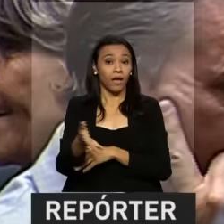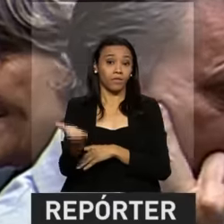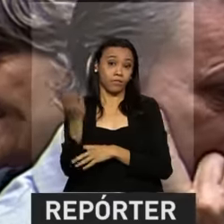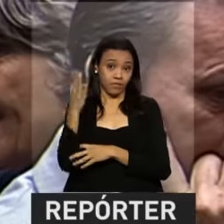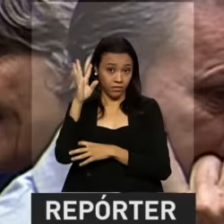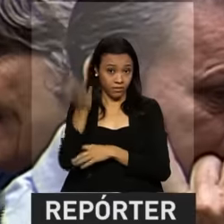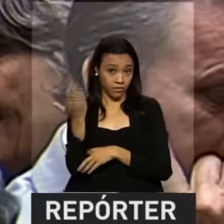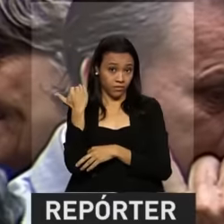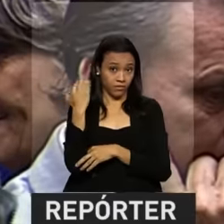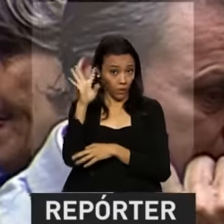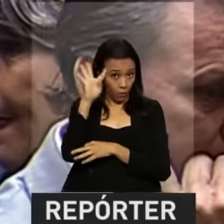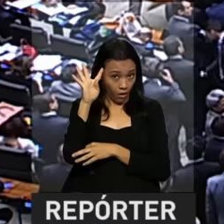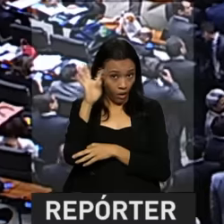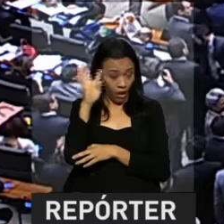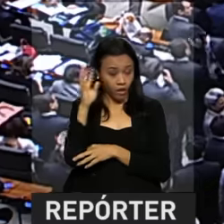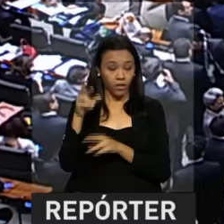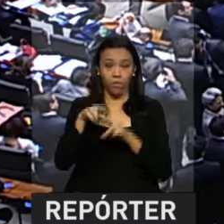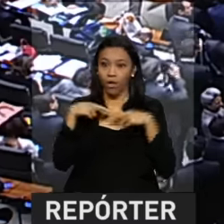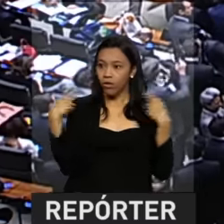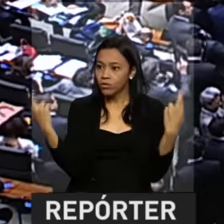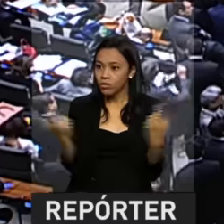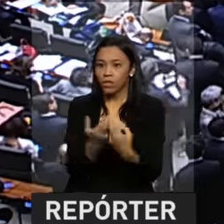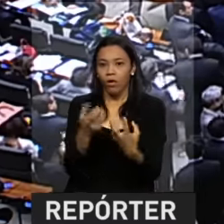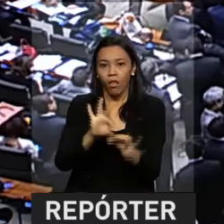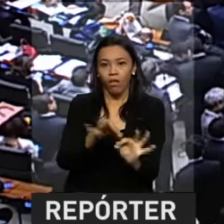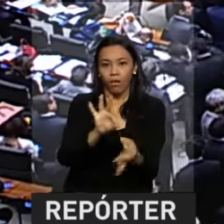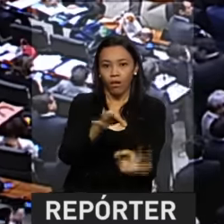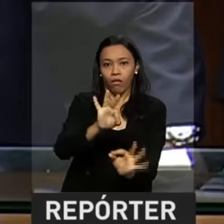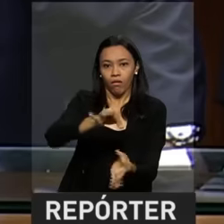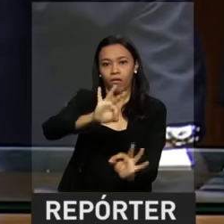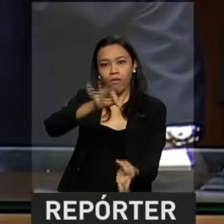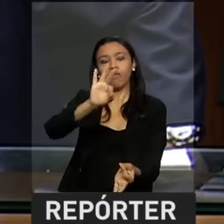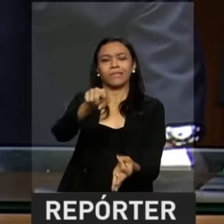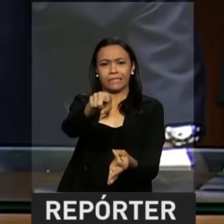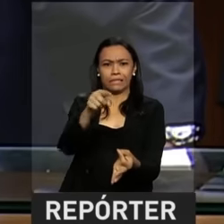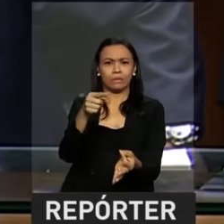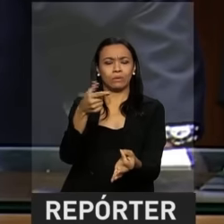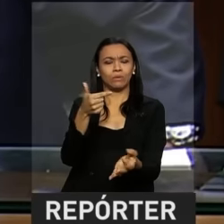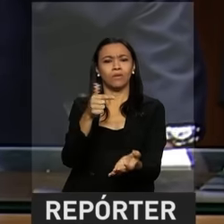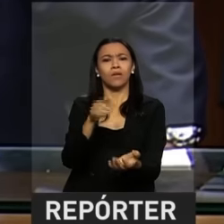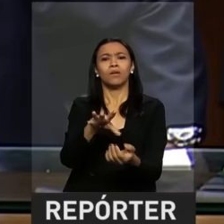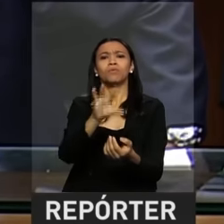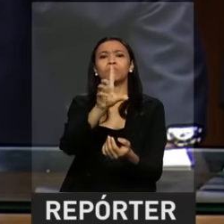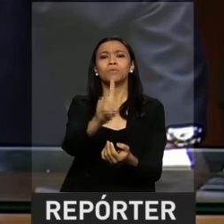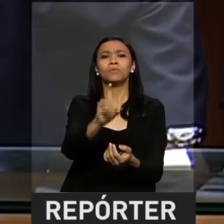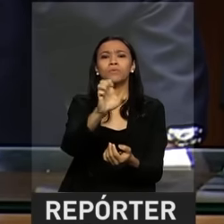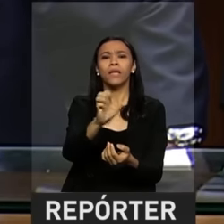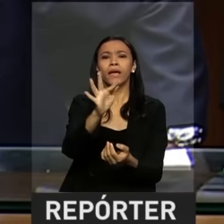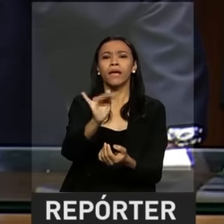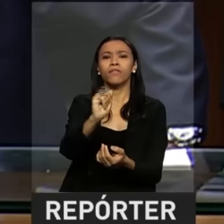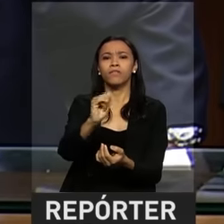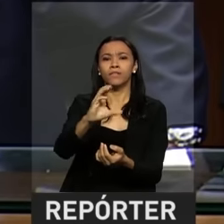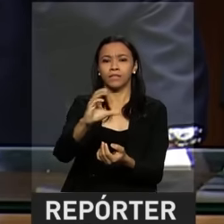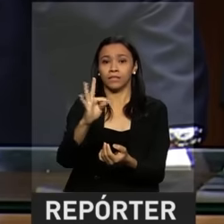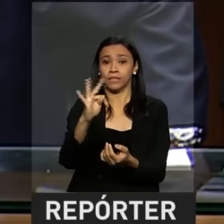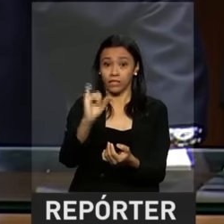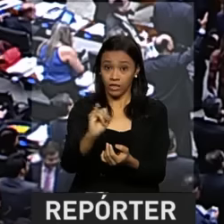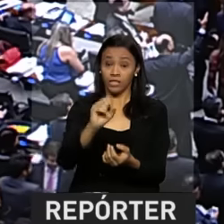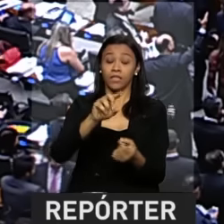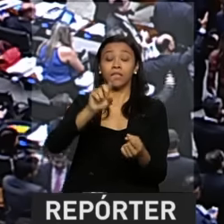uma longa sessão do congresso nacional e essa meta prevê então um déficit para o setor público de cerca de